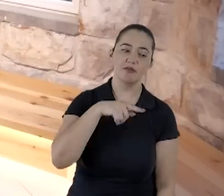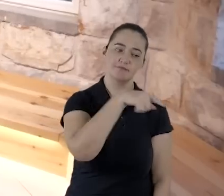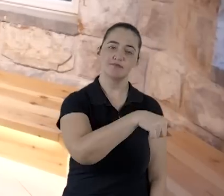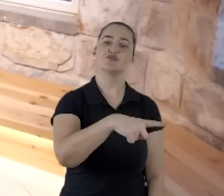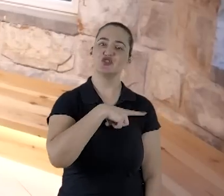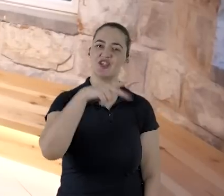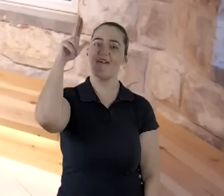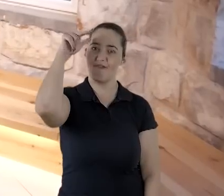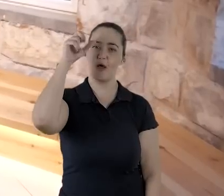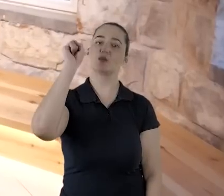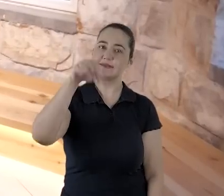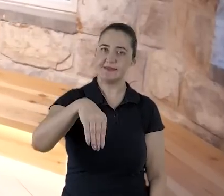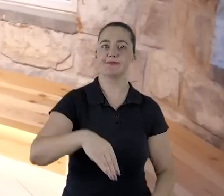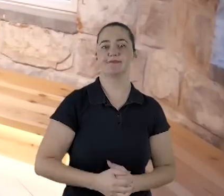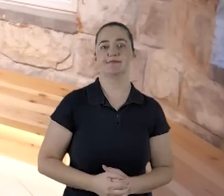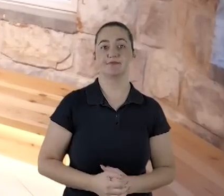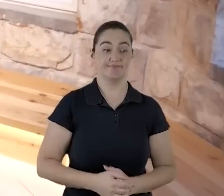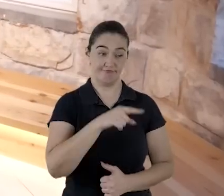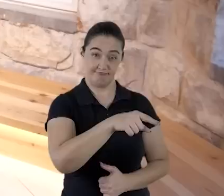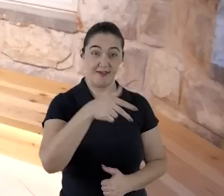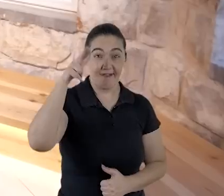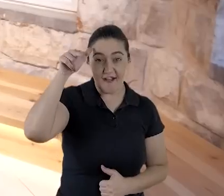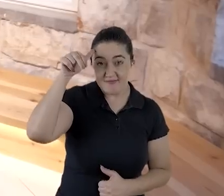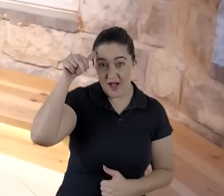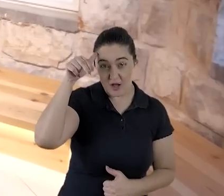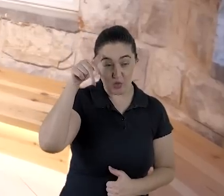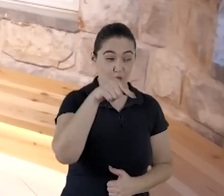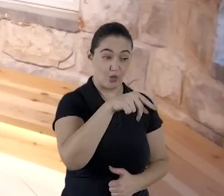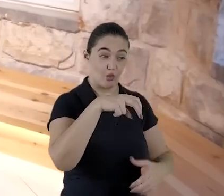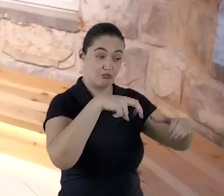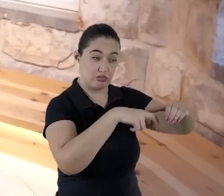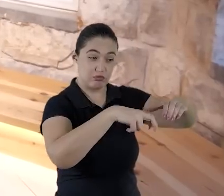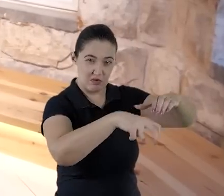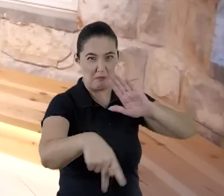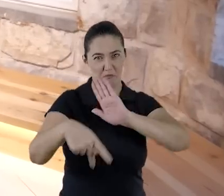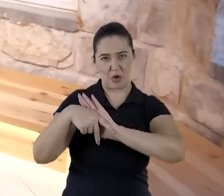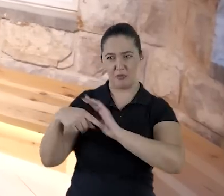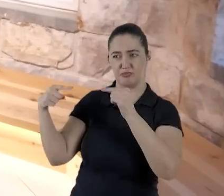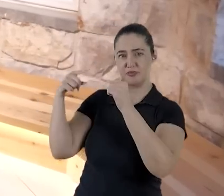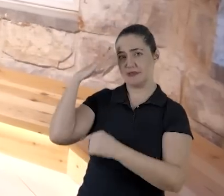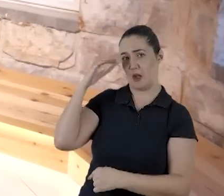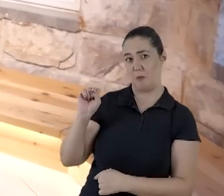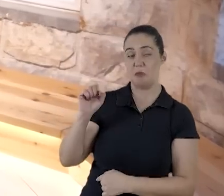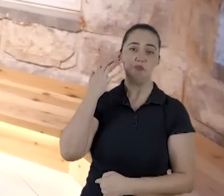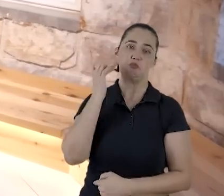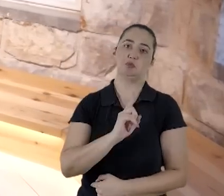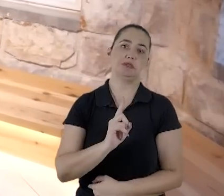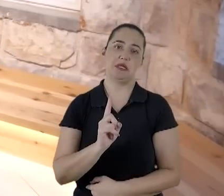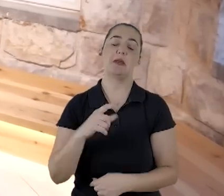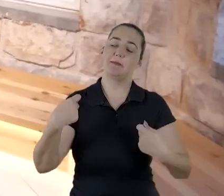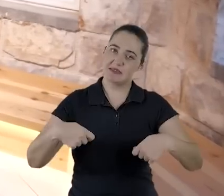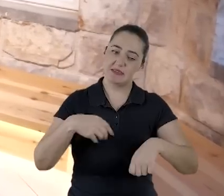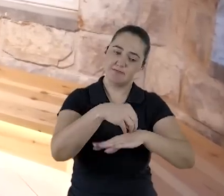detalhes comprovou que ali realmente havia uma criação de cavalos. Se esses cavalos criados aqui pertenciam também à cavalariça